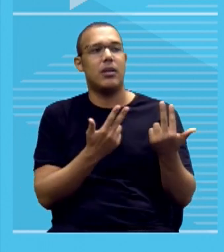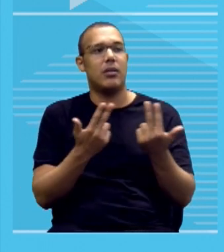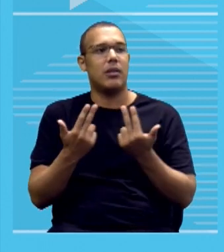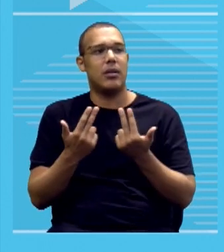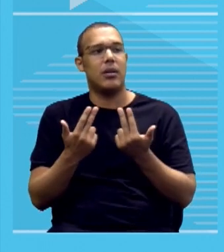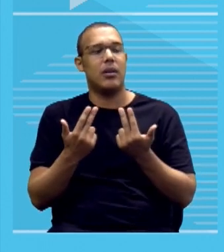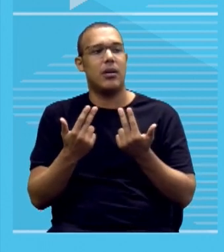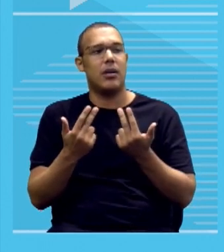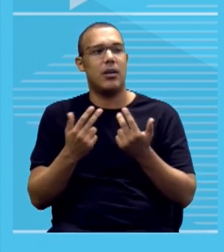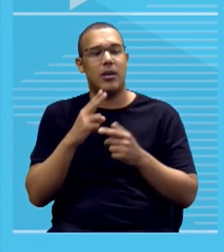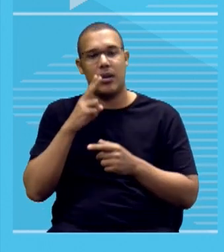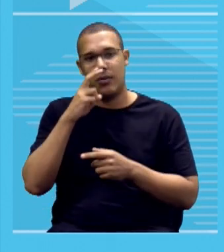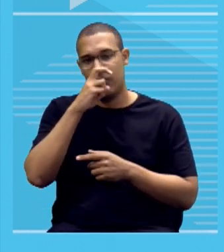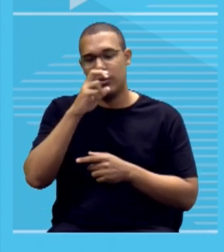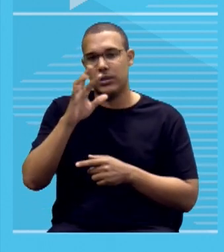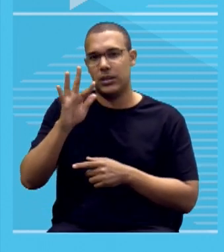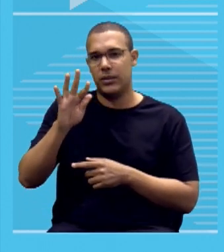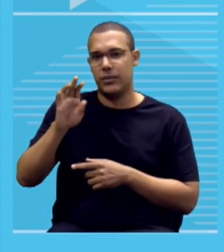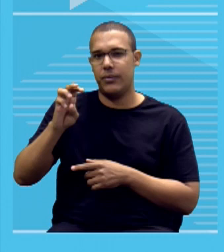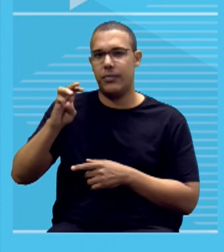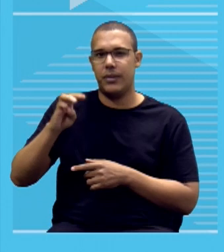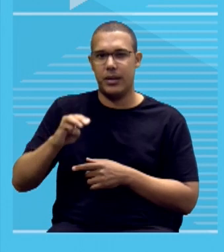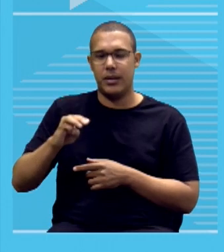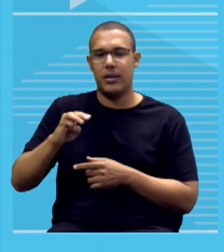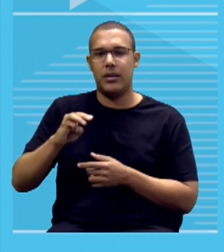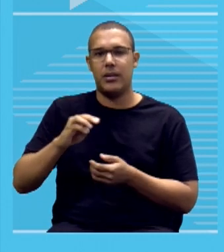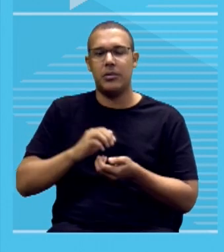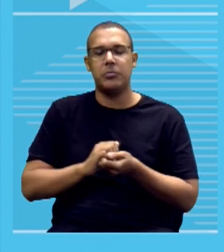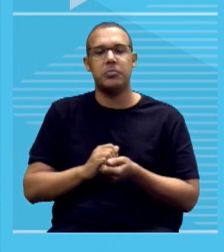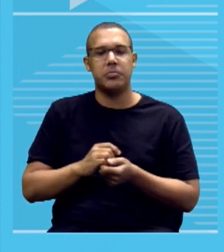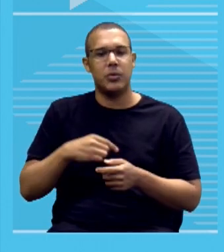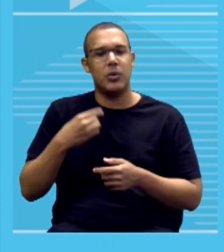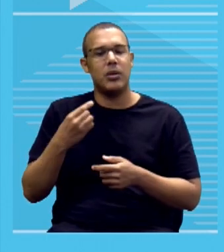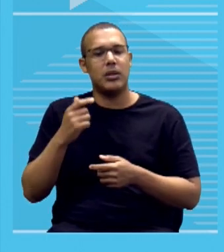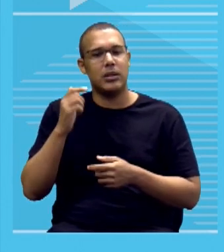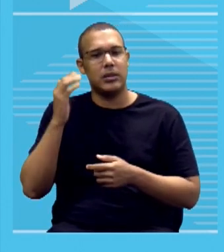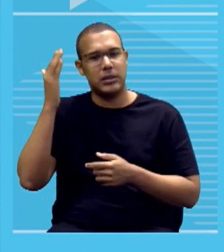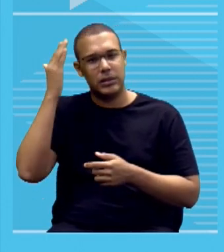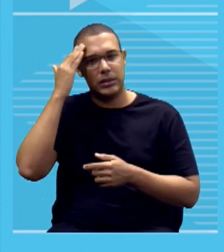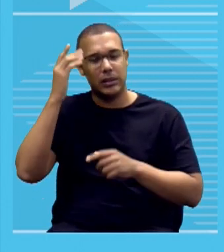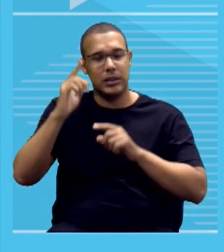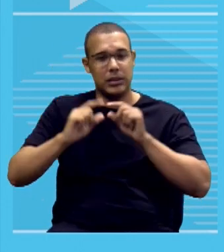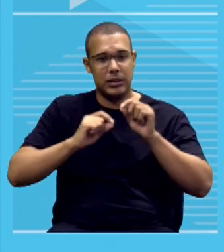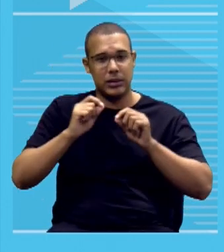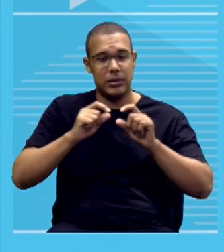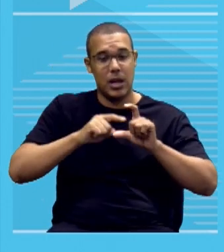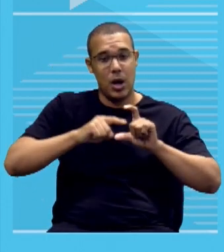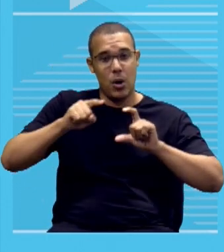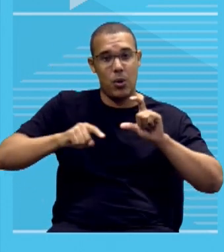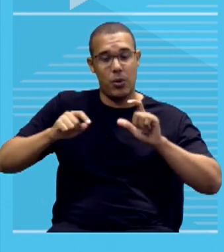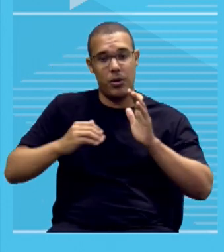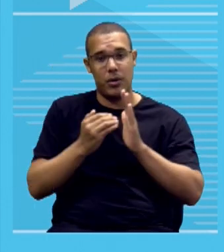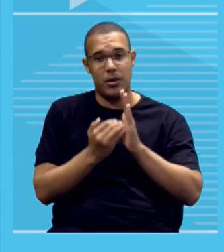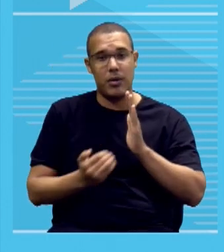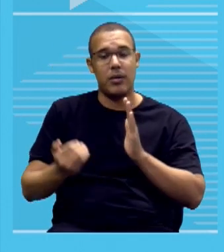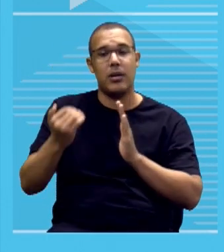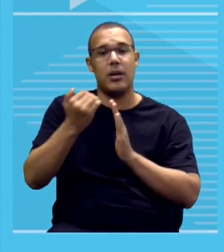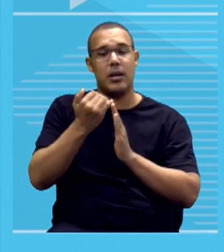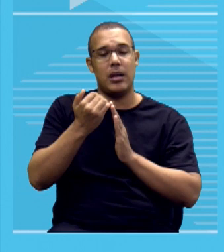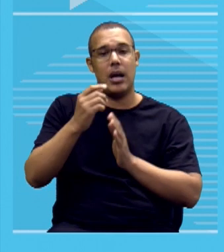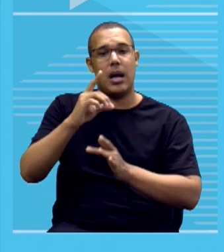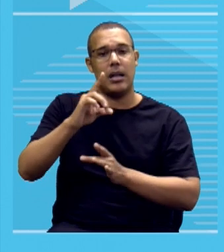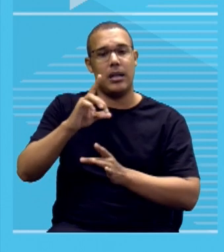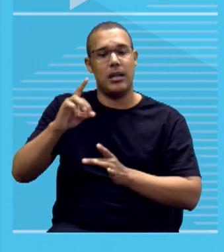à força contra a eletromotriz. Outra conclusão que podemos tirar é que quando a corrente aumenta-se também a